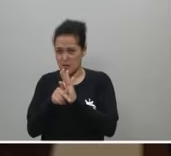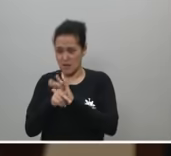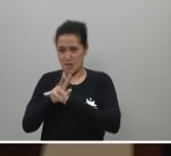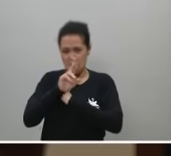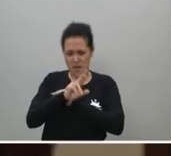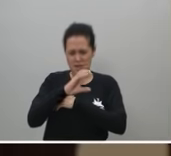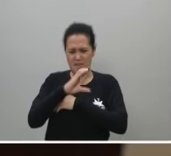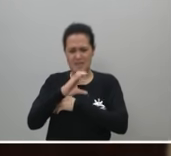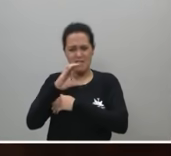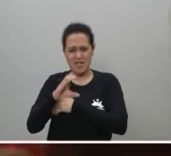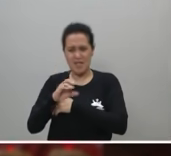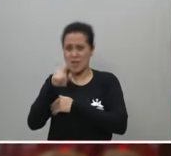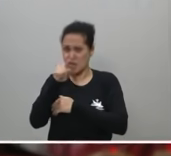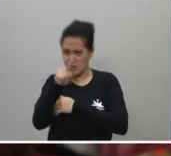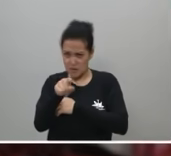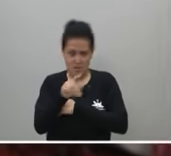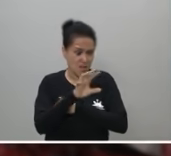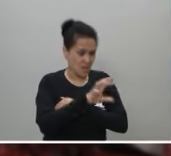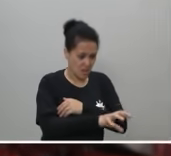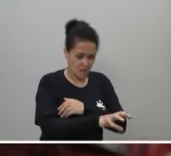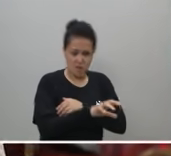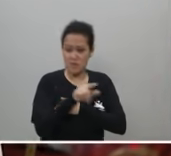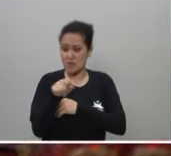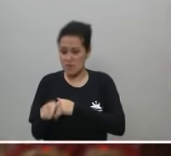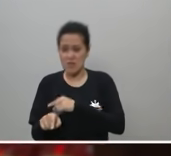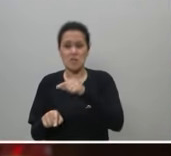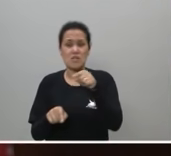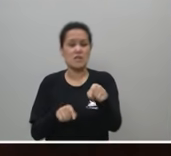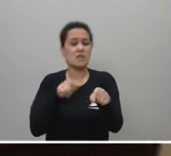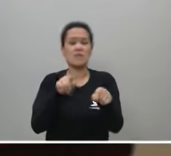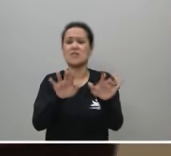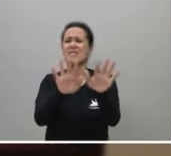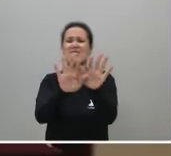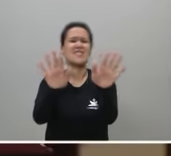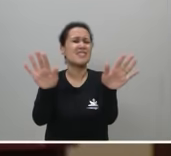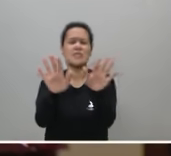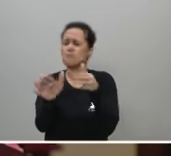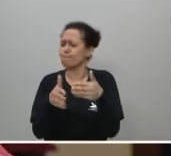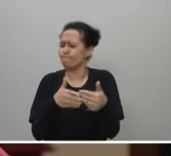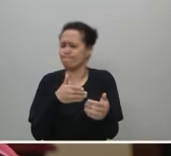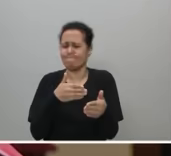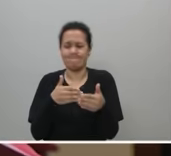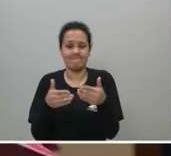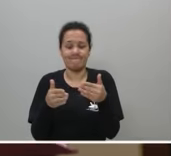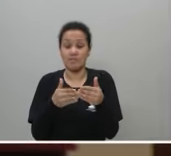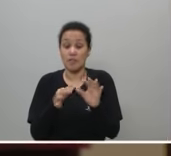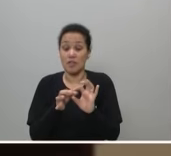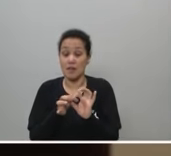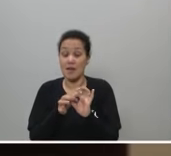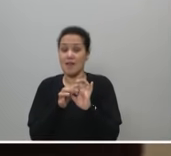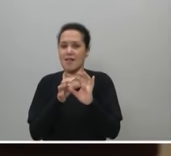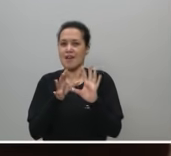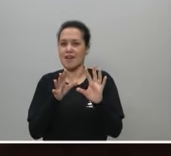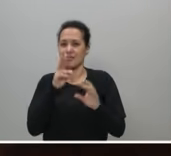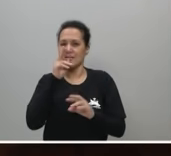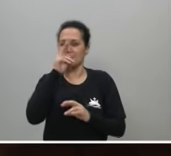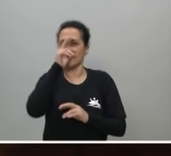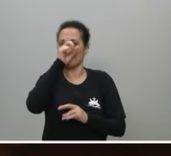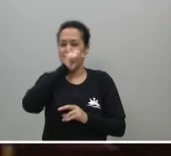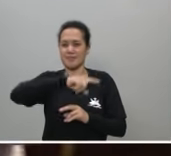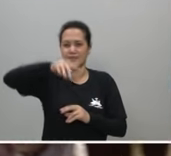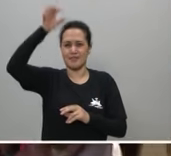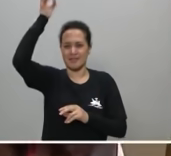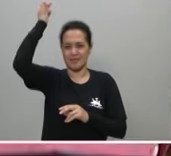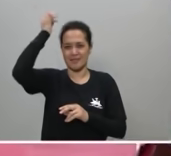renovação carismática, se você é disso, quando se deixa mover pelo Espírito Santo, lembre-se,